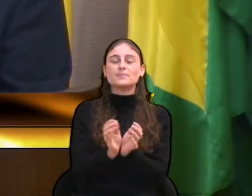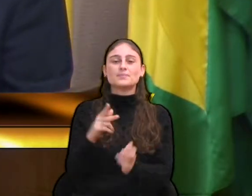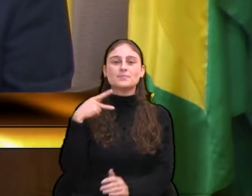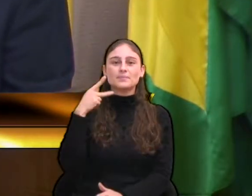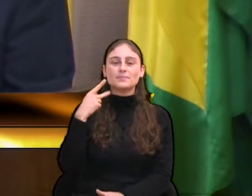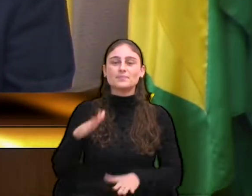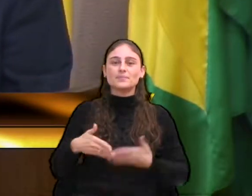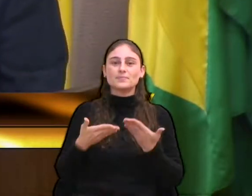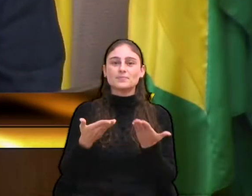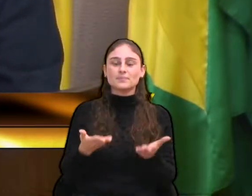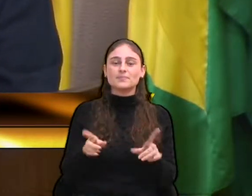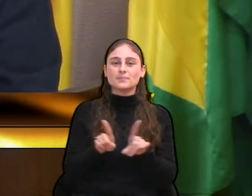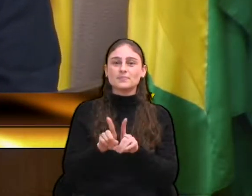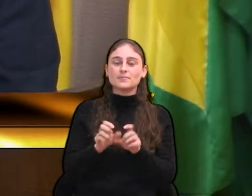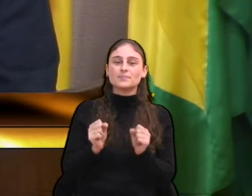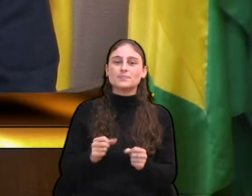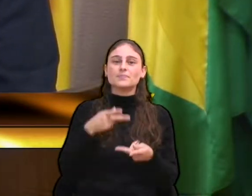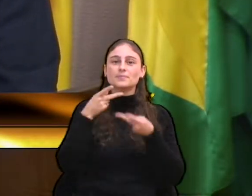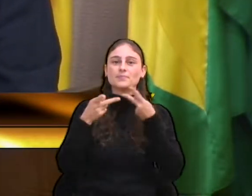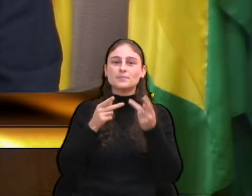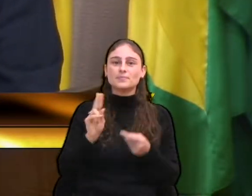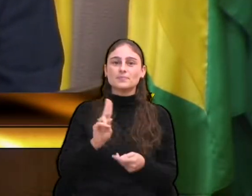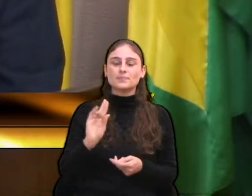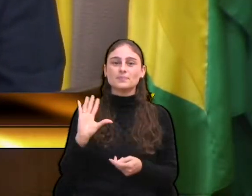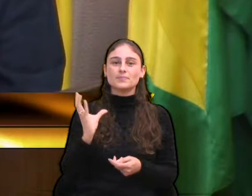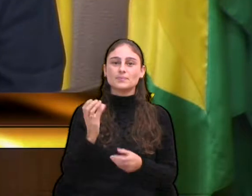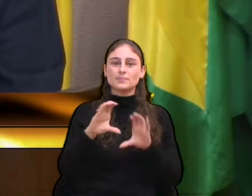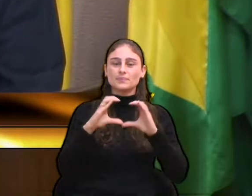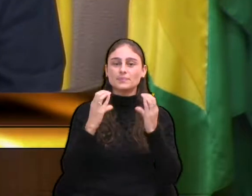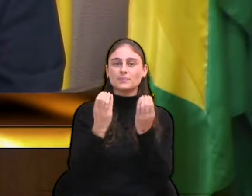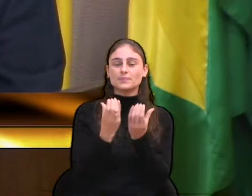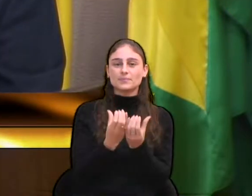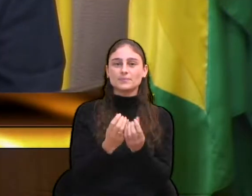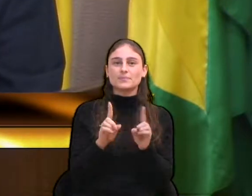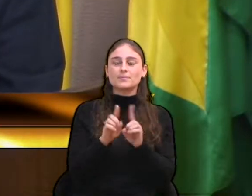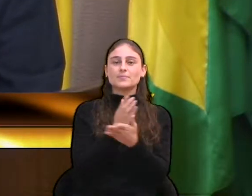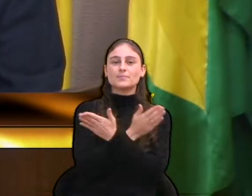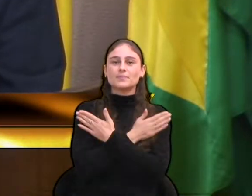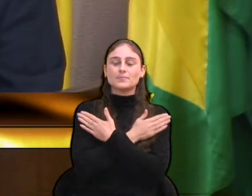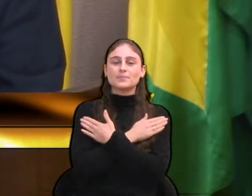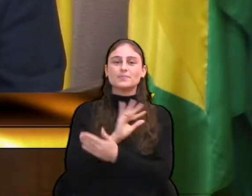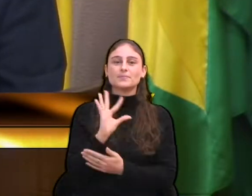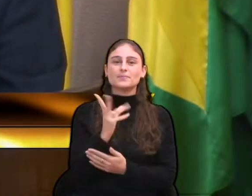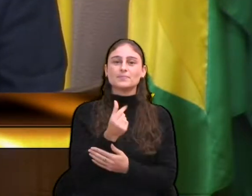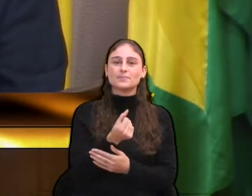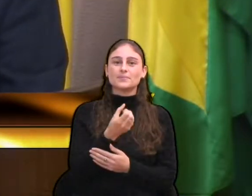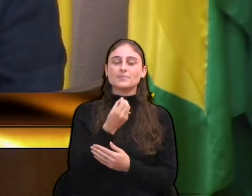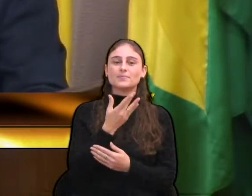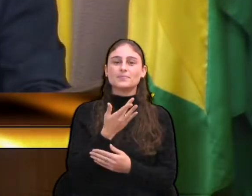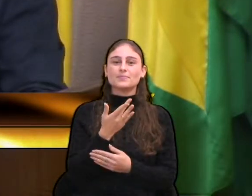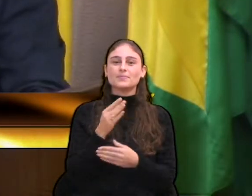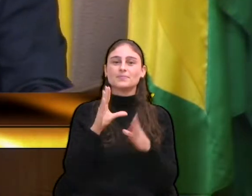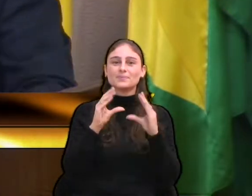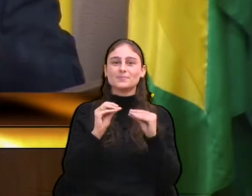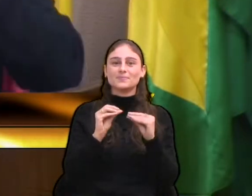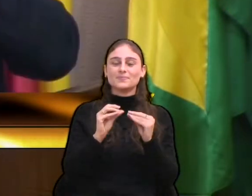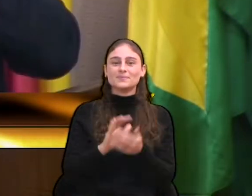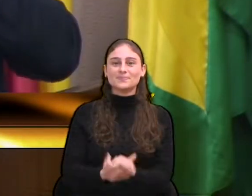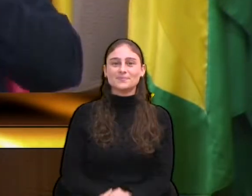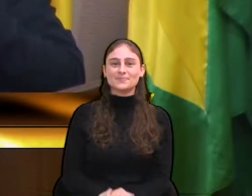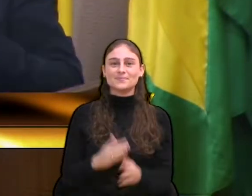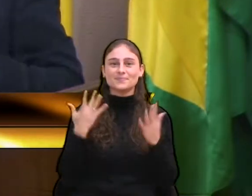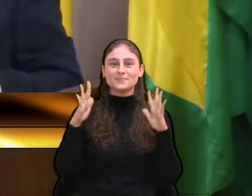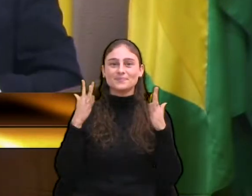dare questa opportunità di parlare in nome desta casa, estrucon a tutti quanti e buonasera.